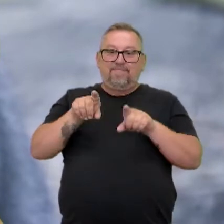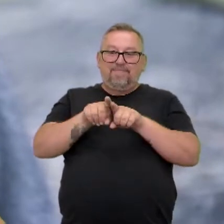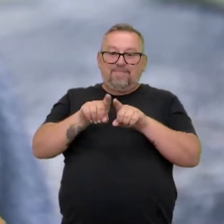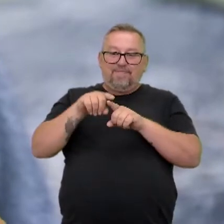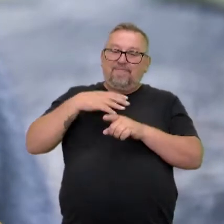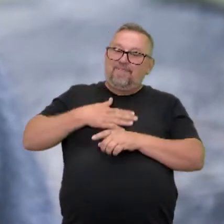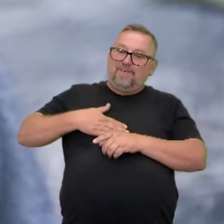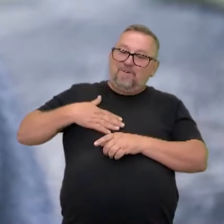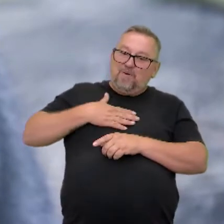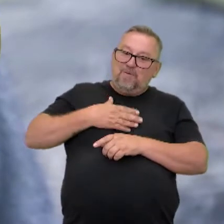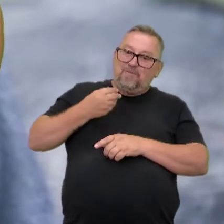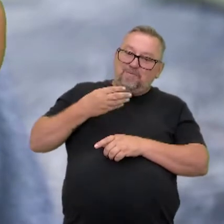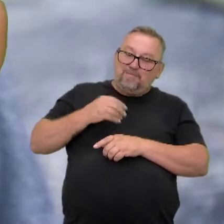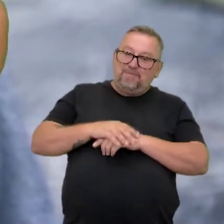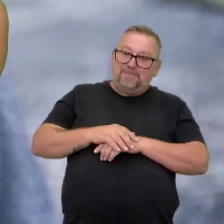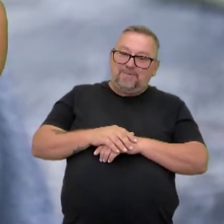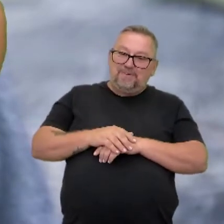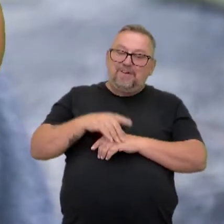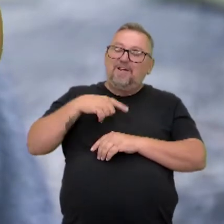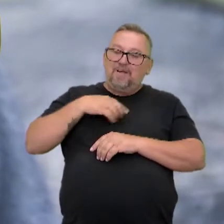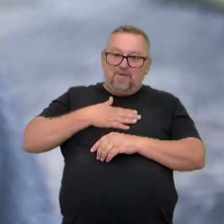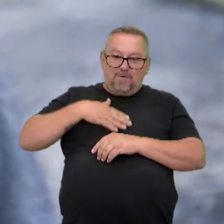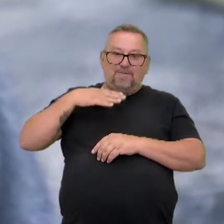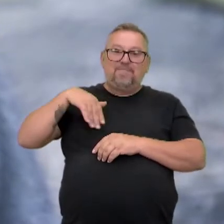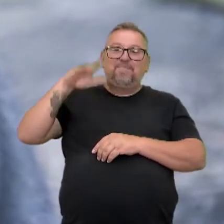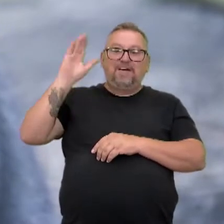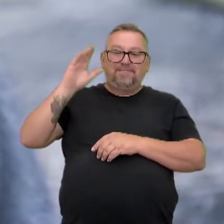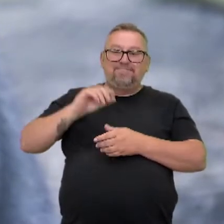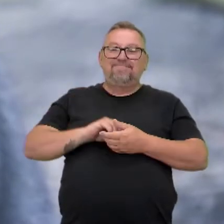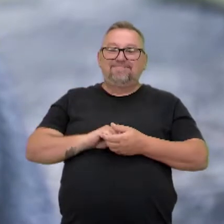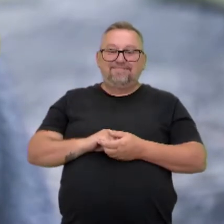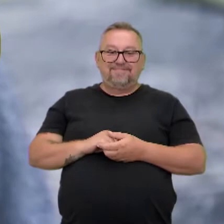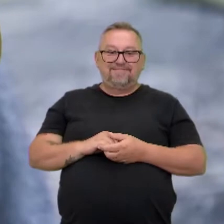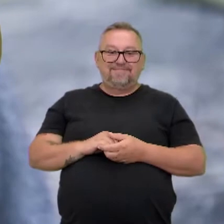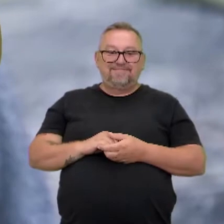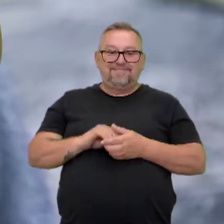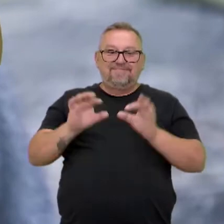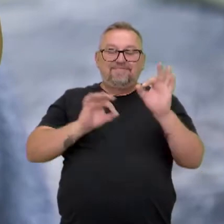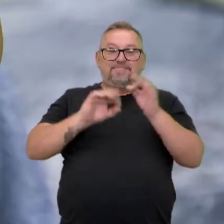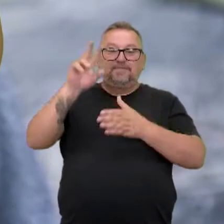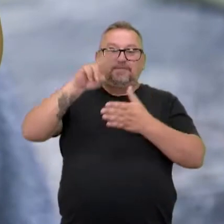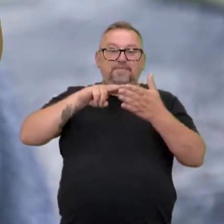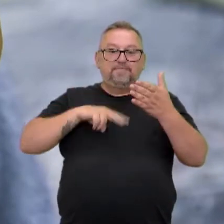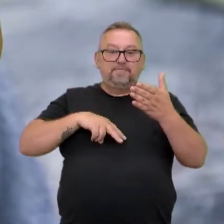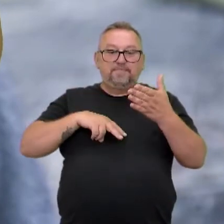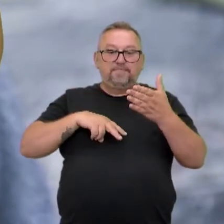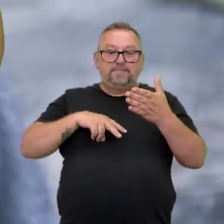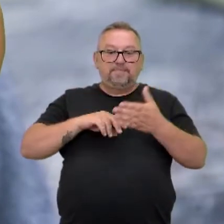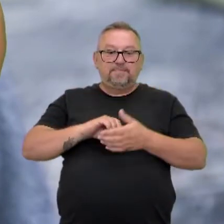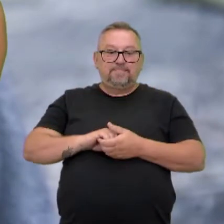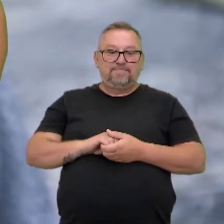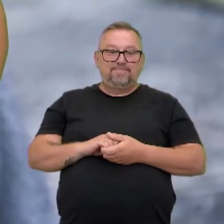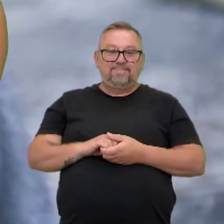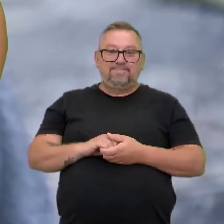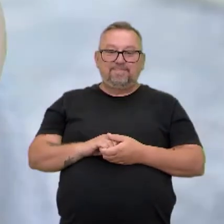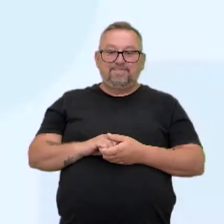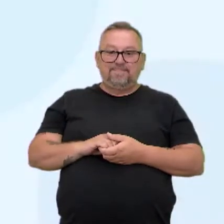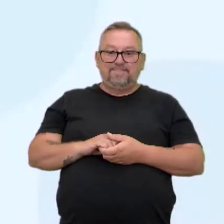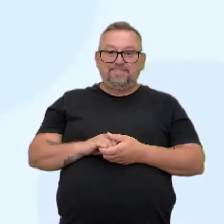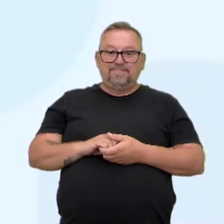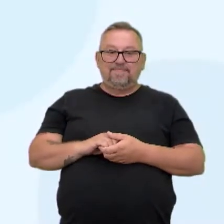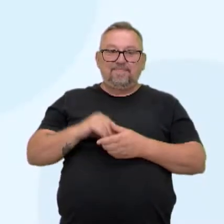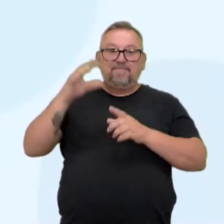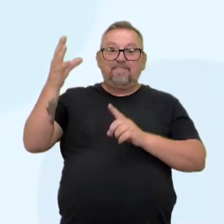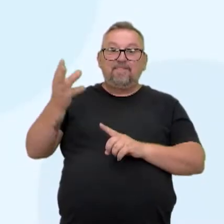dou muita risada, adoro. É um dos que eu mais gosto, viu? Muito bem. Você pode fazer a leitura do nosso... Seja bem-vindo, Prof. Fernanda. Bora lá. A arte